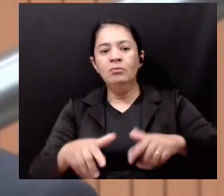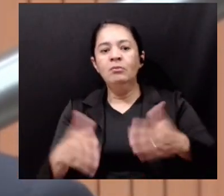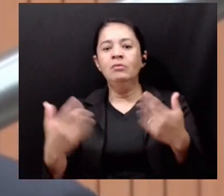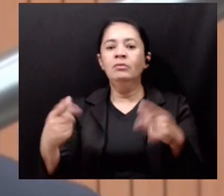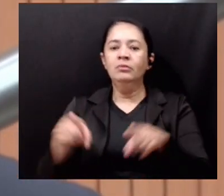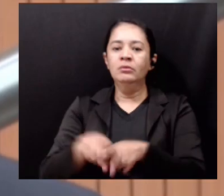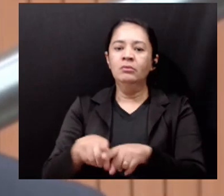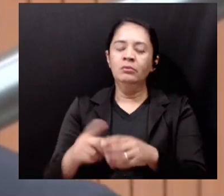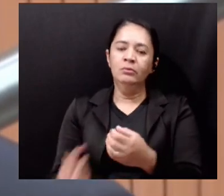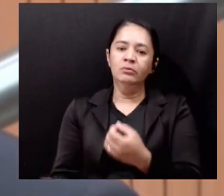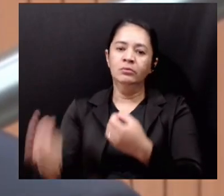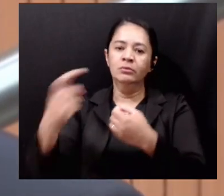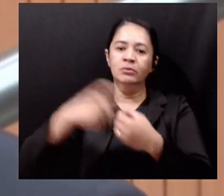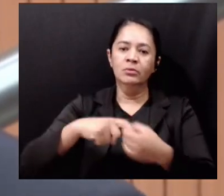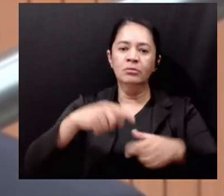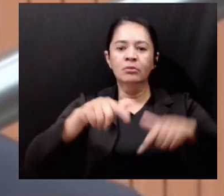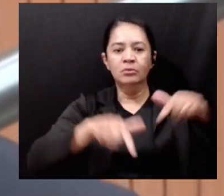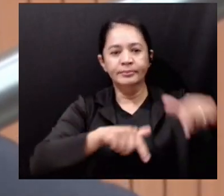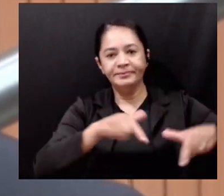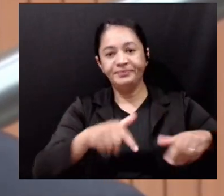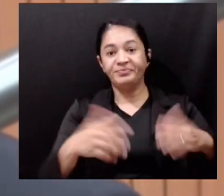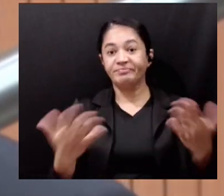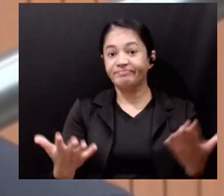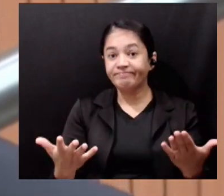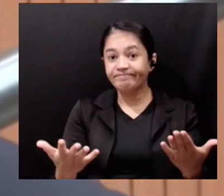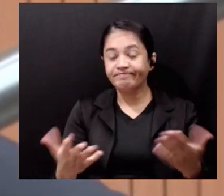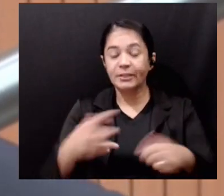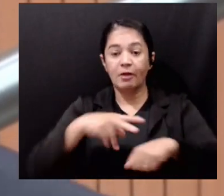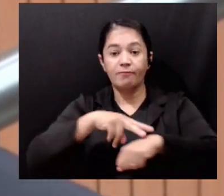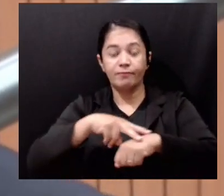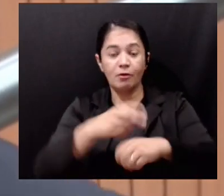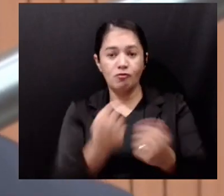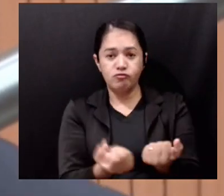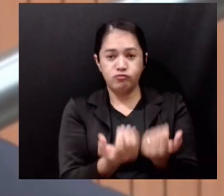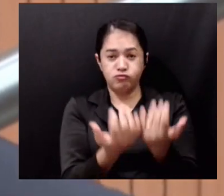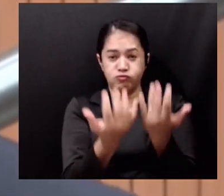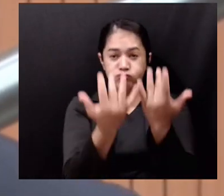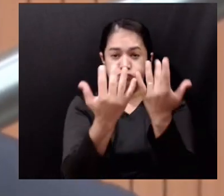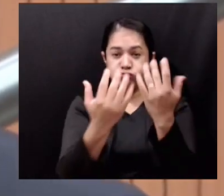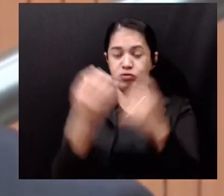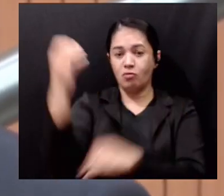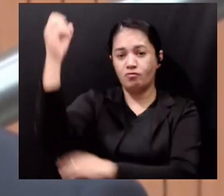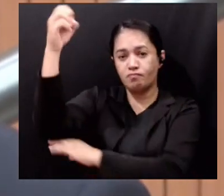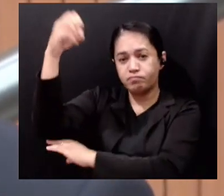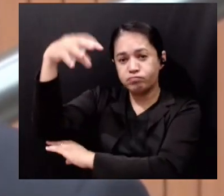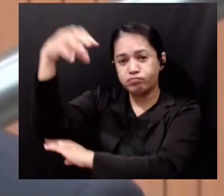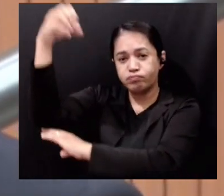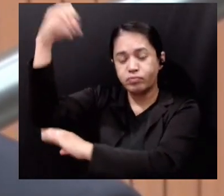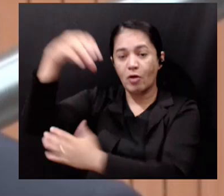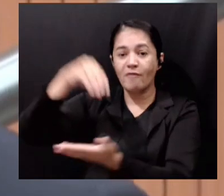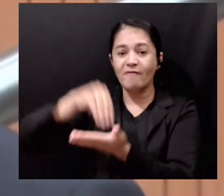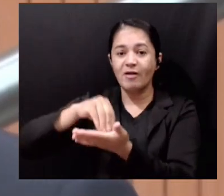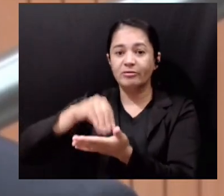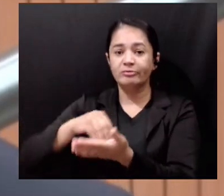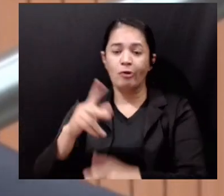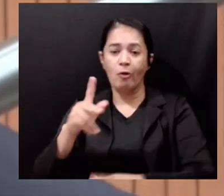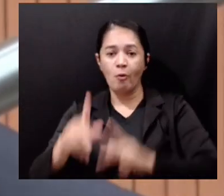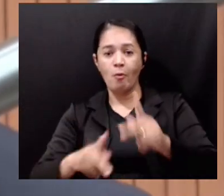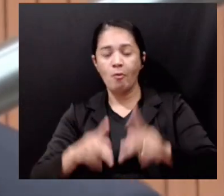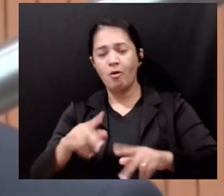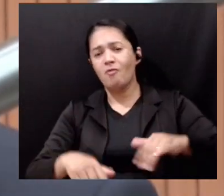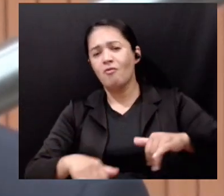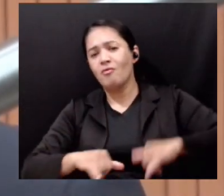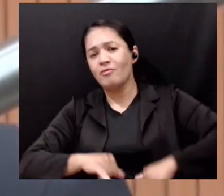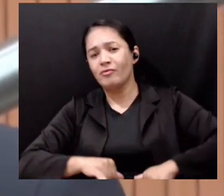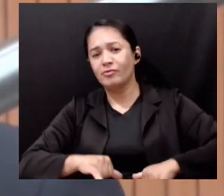Então, o mato alto, a falta de iluminação faz com que as pessoas sofram assaltos e etc.